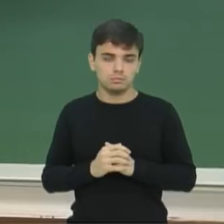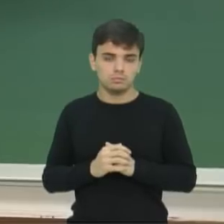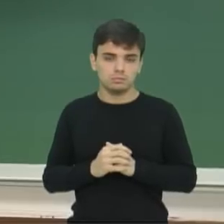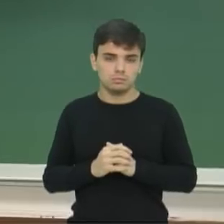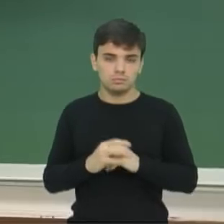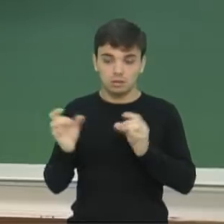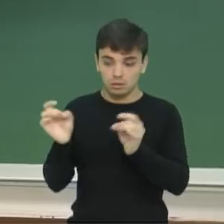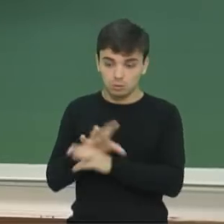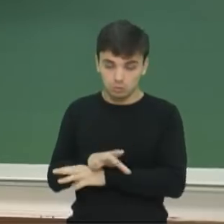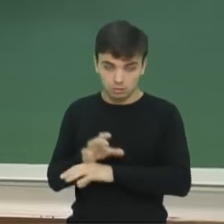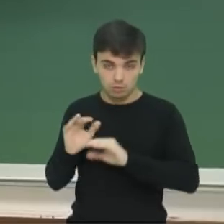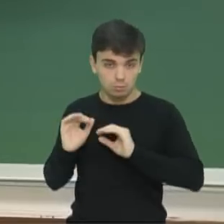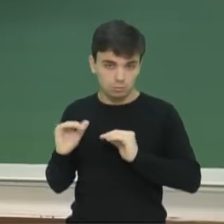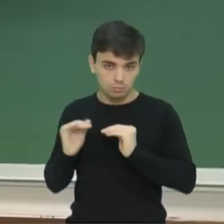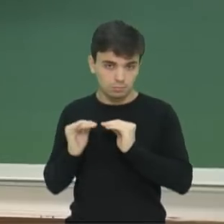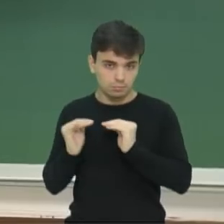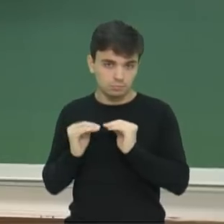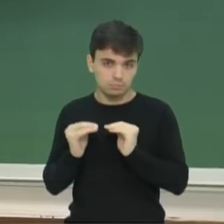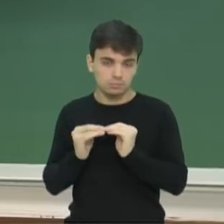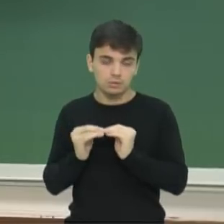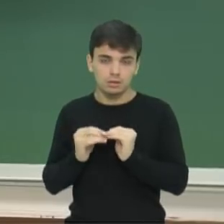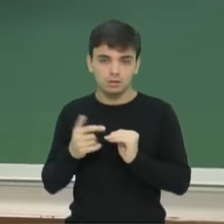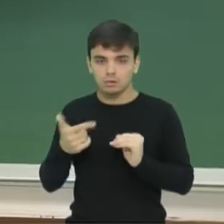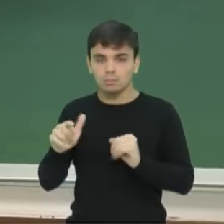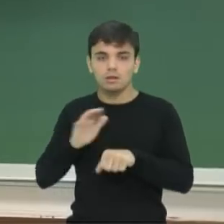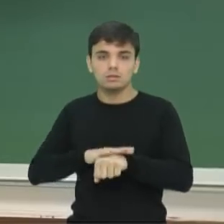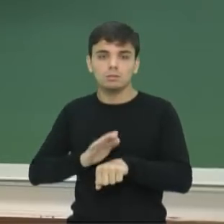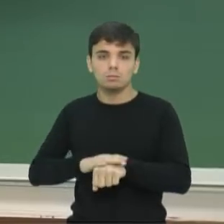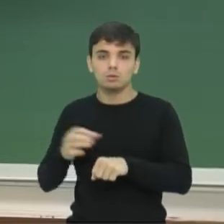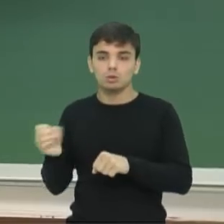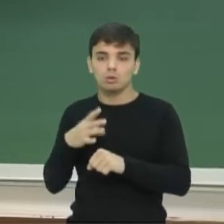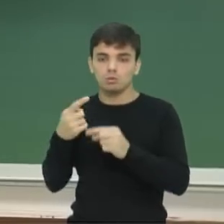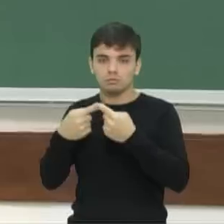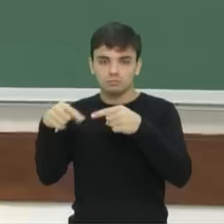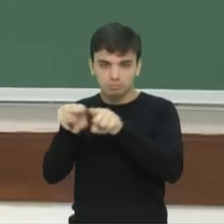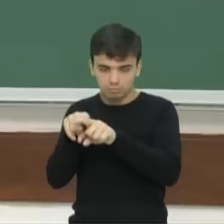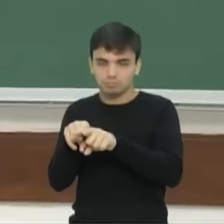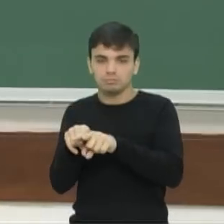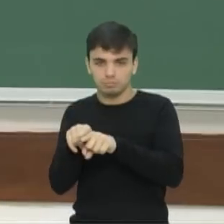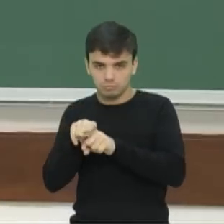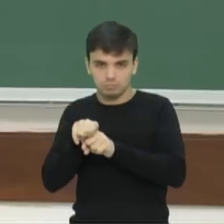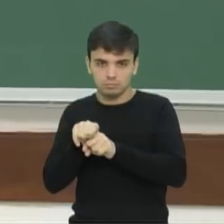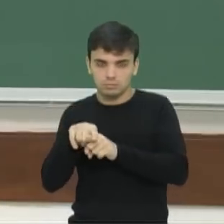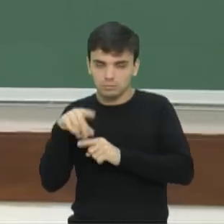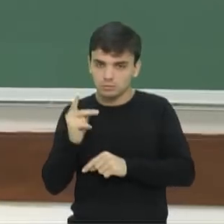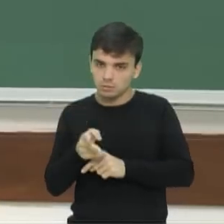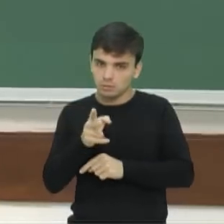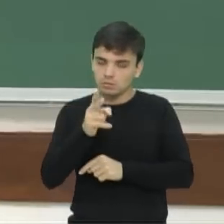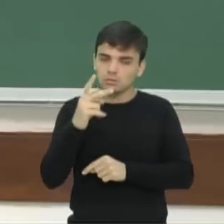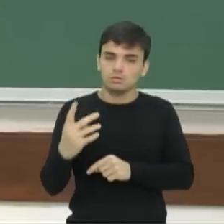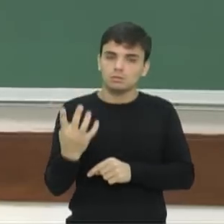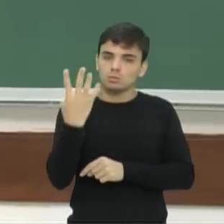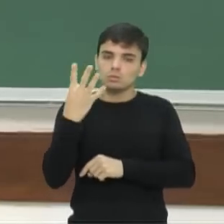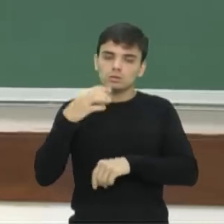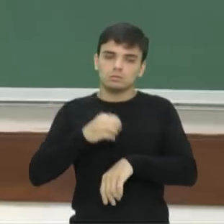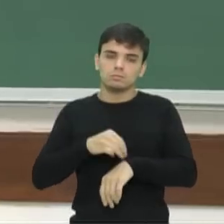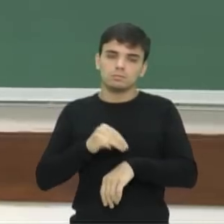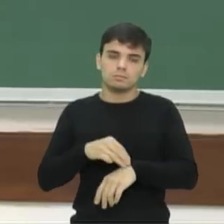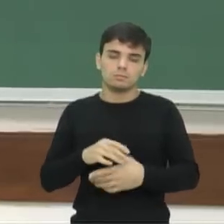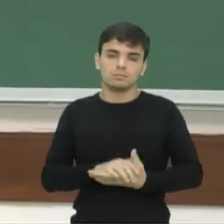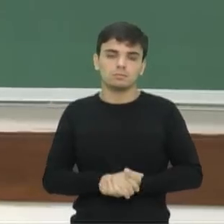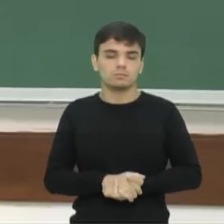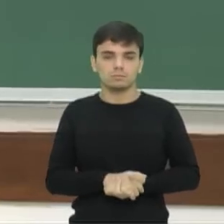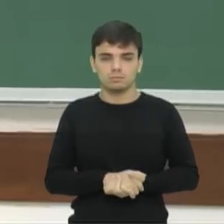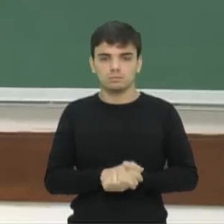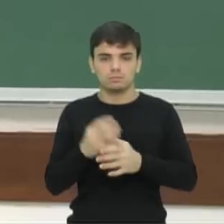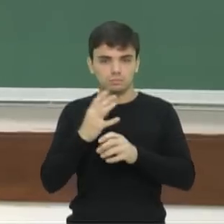atletas. Terminou empatado. Aí vai para mais um tempo extra, que é o goal score, que também é disputado em 4 minutos. Então, ali no goal score,